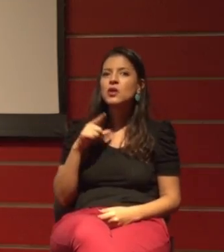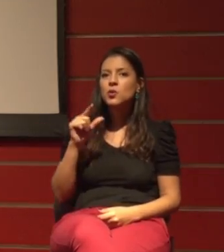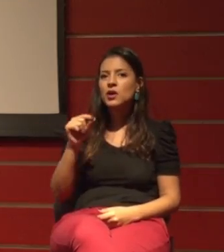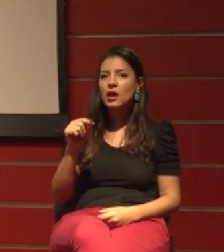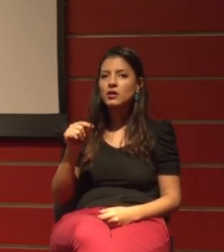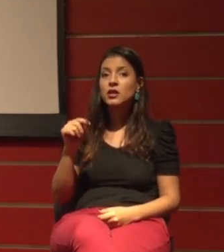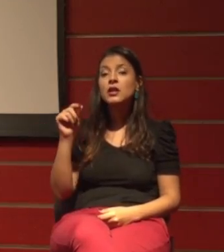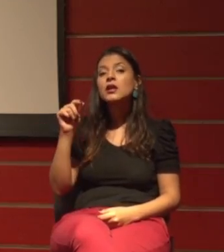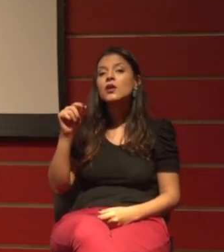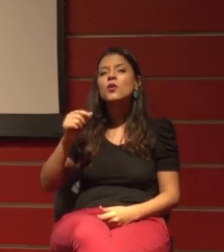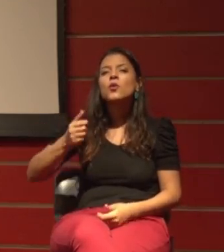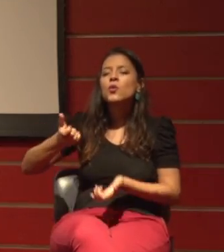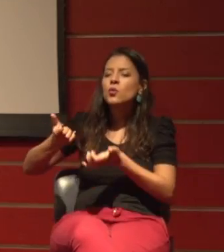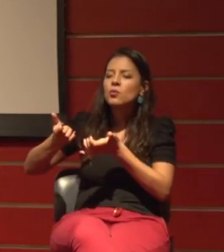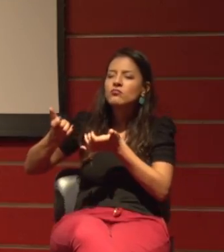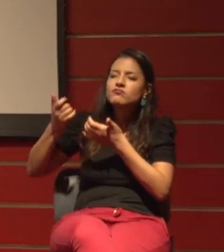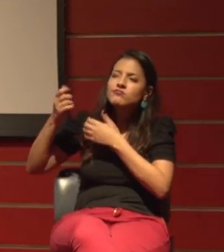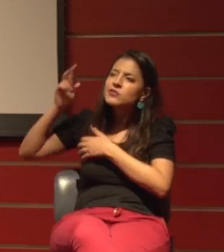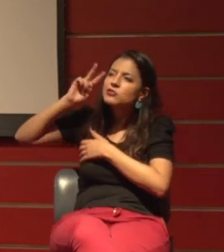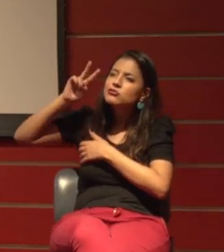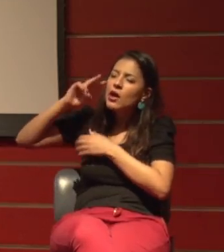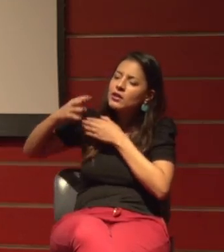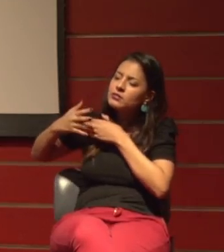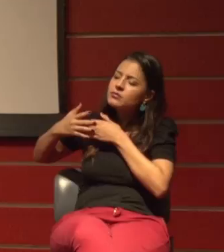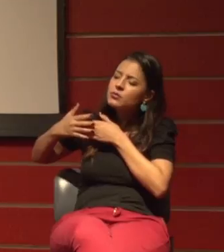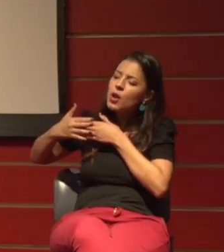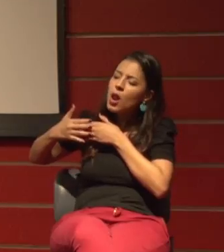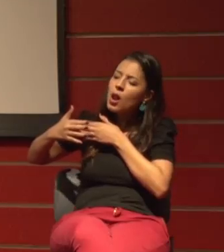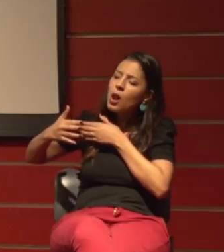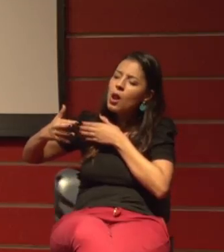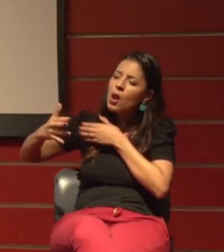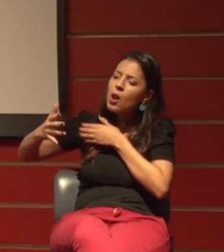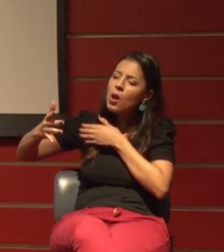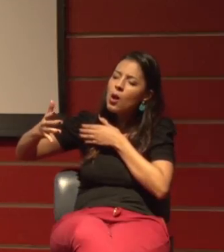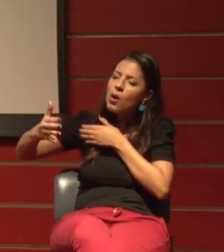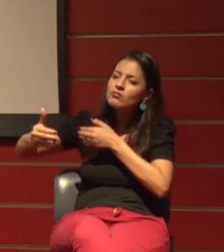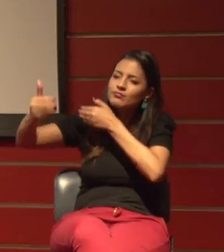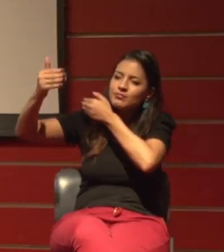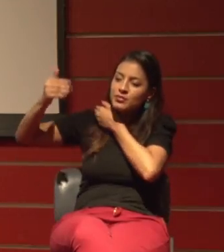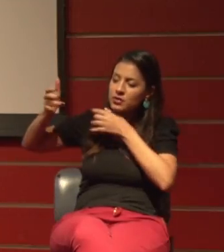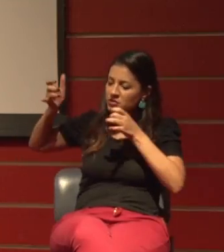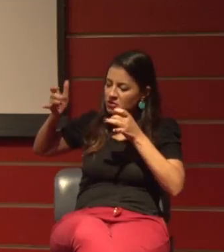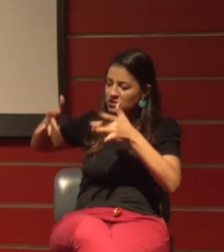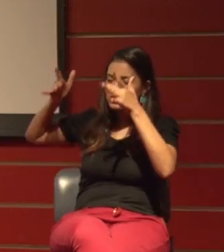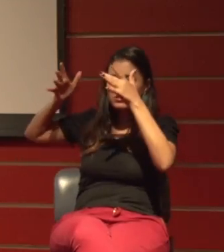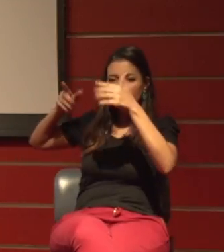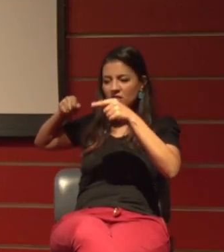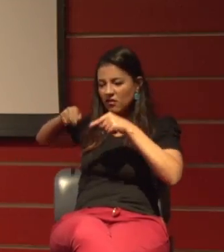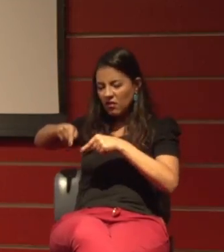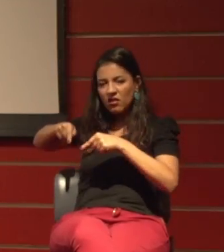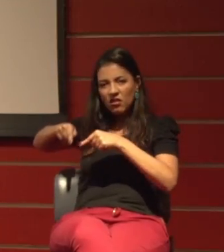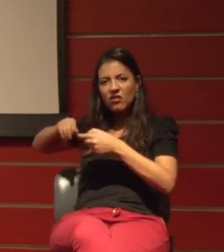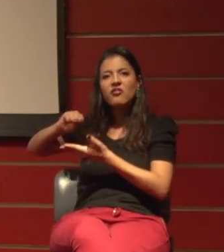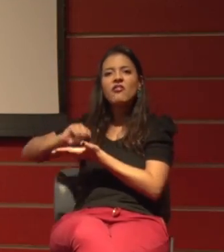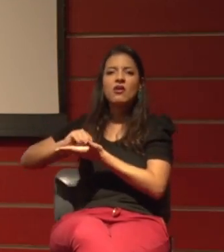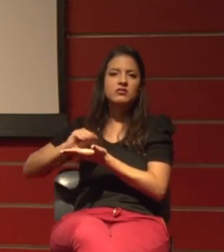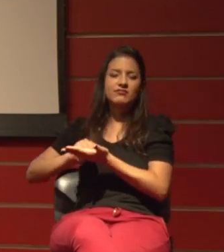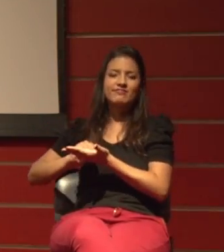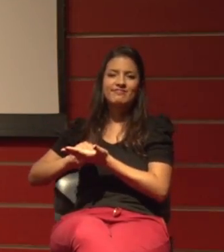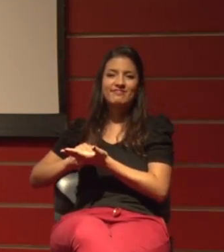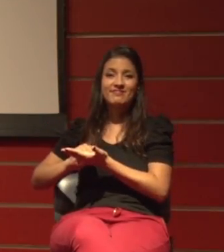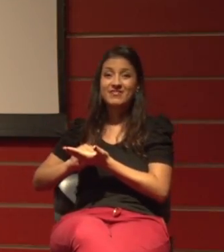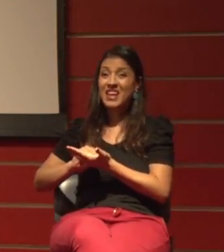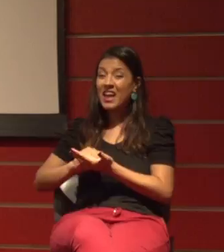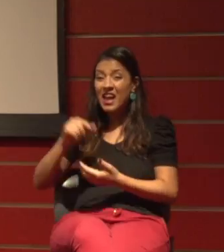herança cultural né Eh que Ou seja que o ensino público Brasileiro né ele ele ele não foi